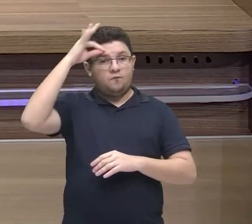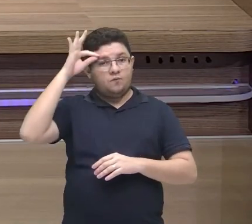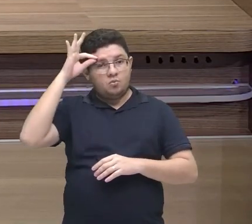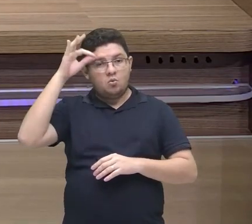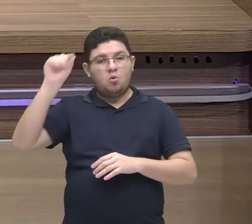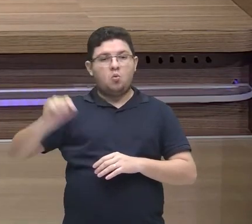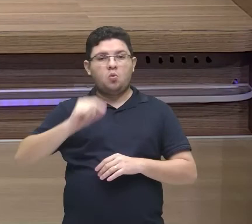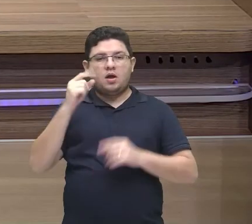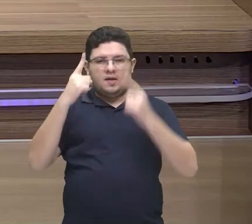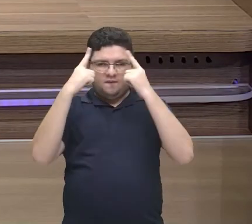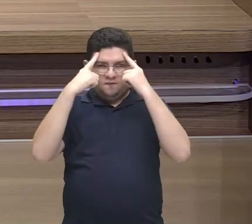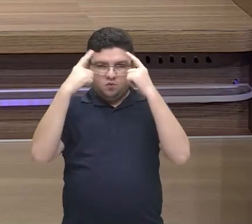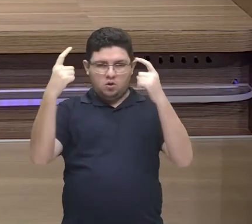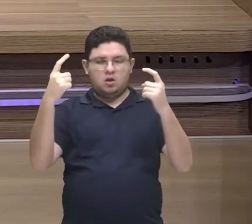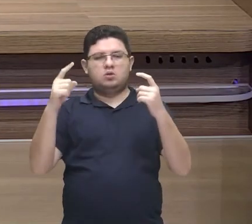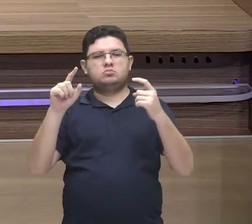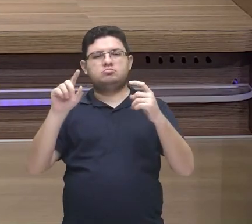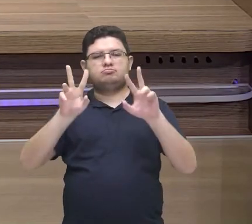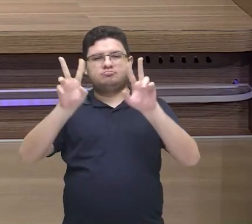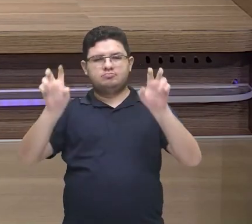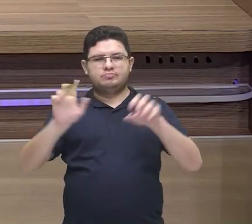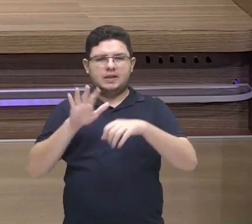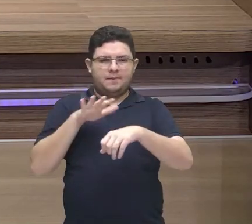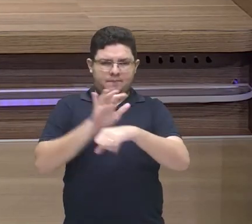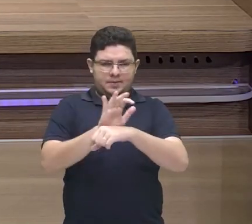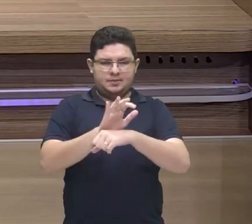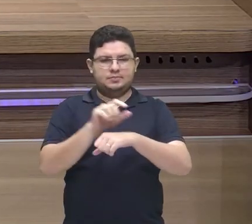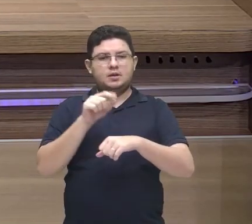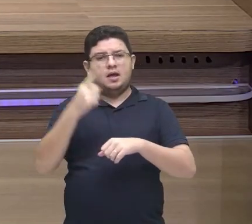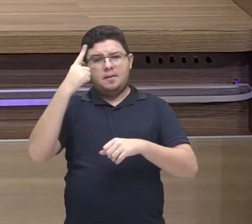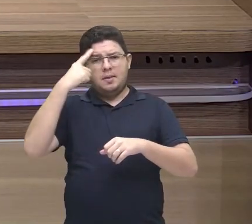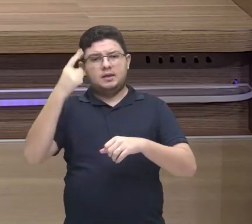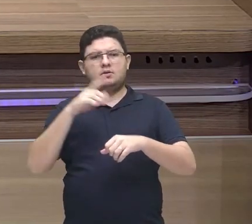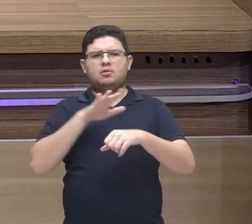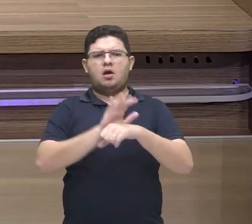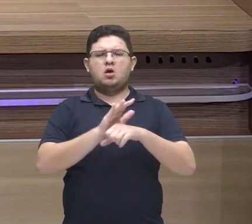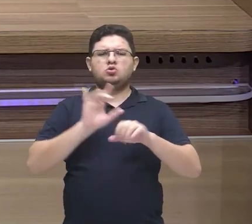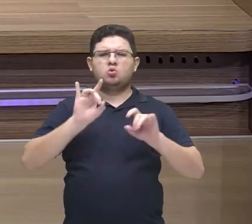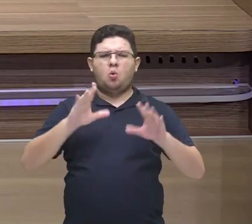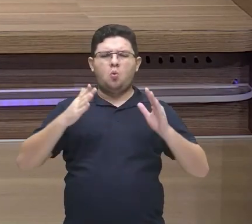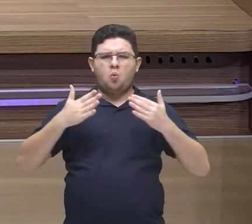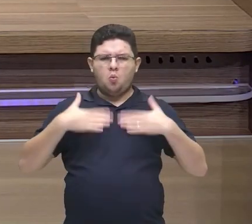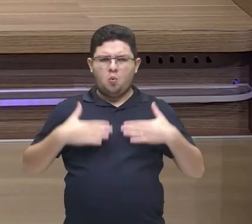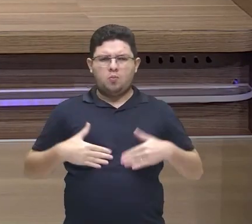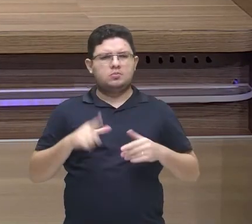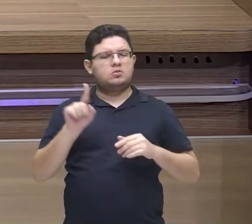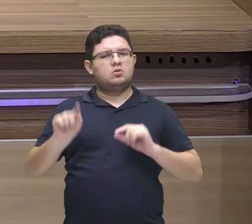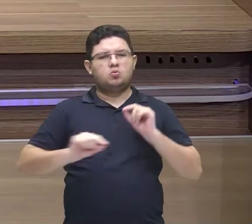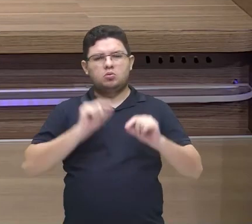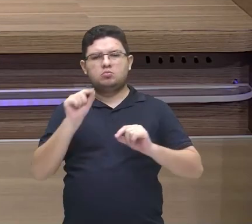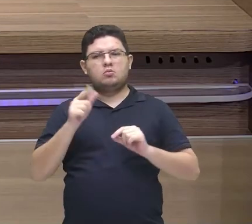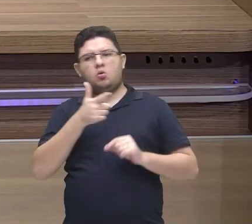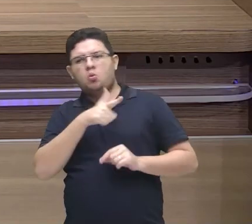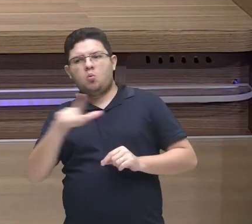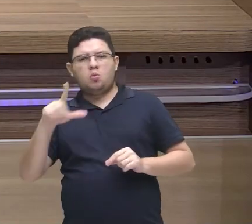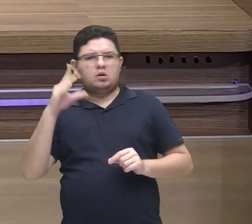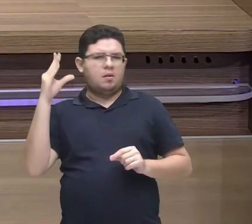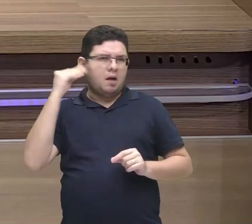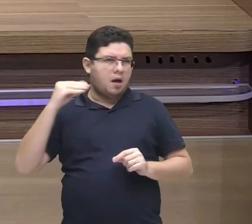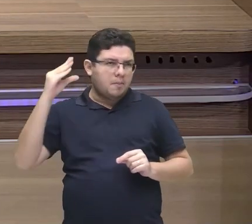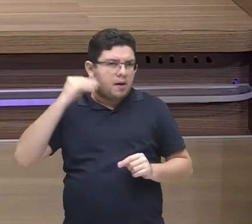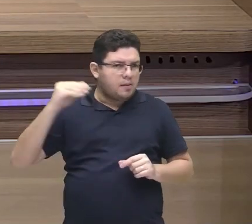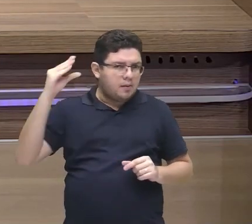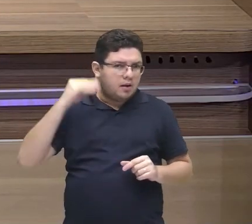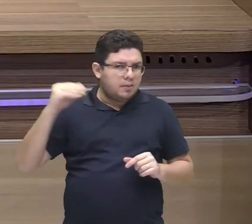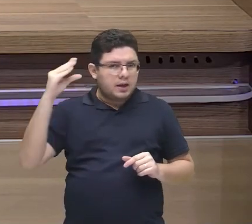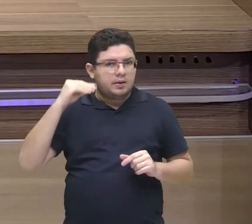a violência sexual não precisa ser física, sabe? Eu posso ficar falando, perturbando, e a criança ficar assim, sem saída,